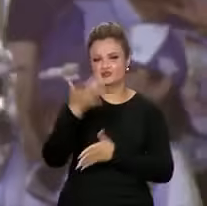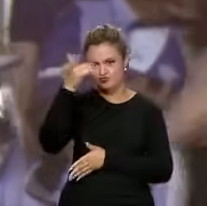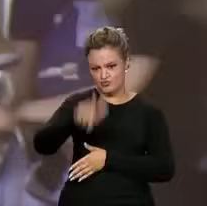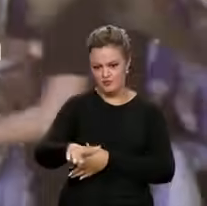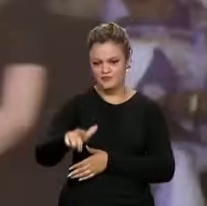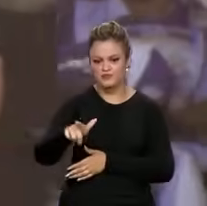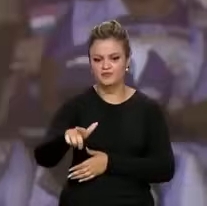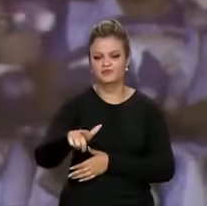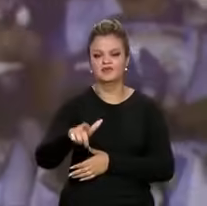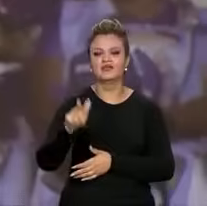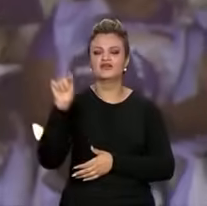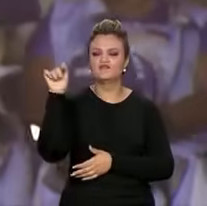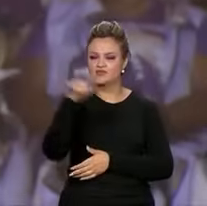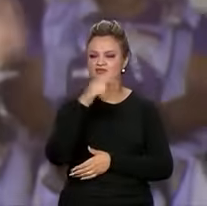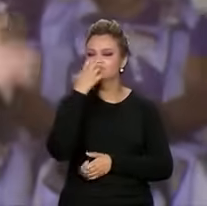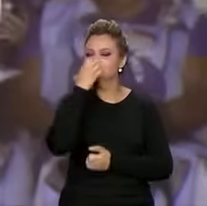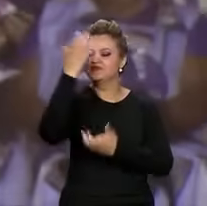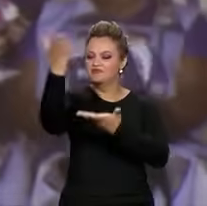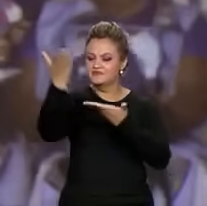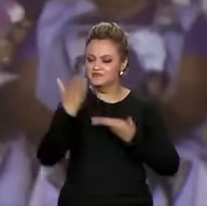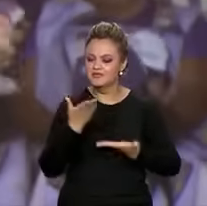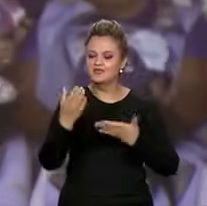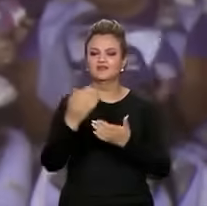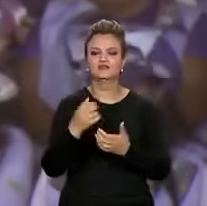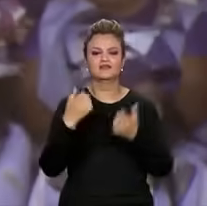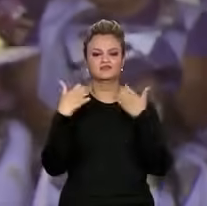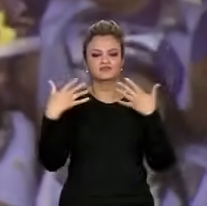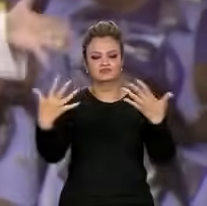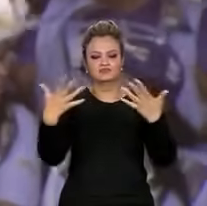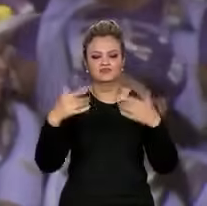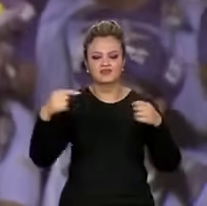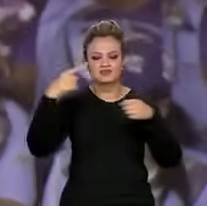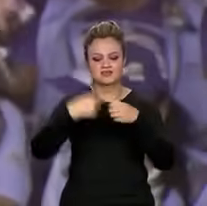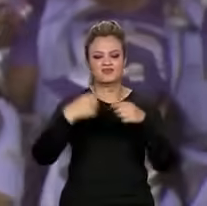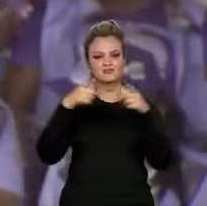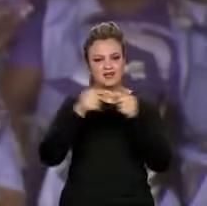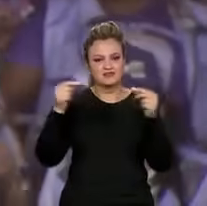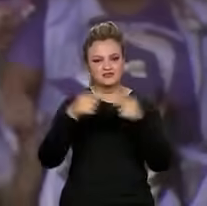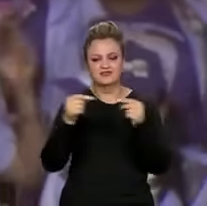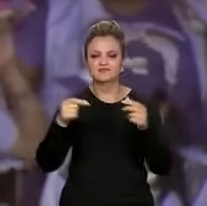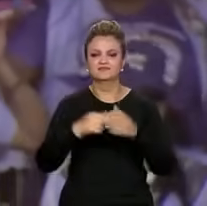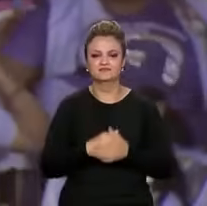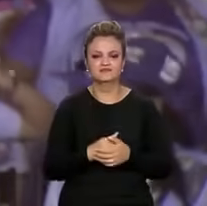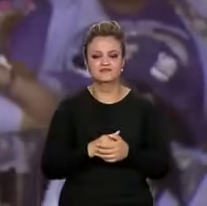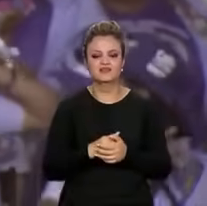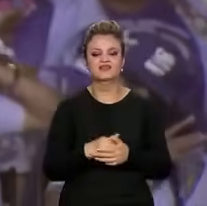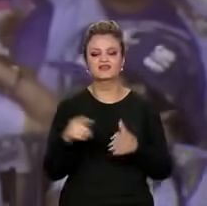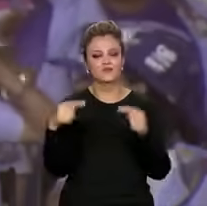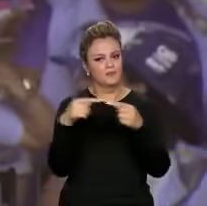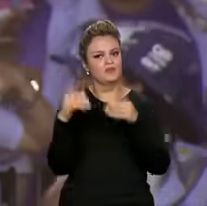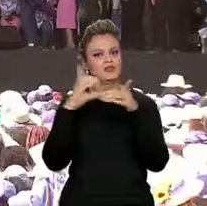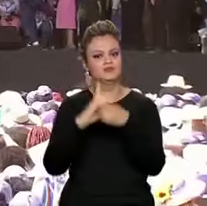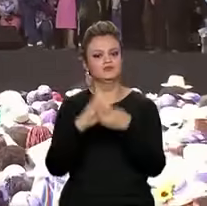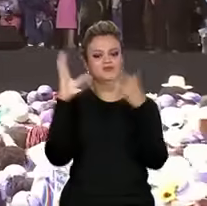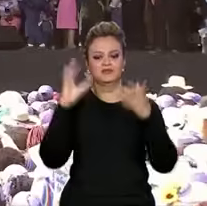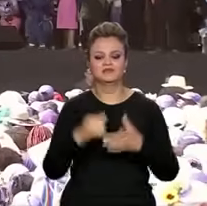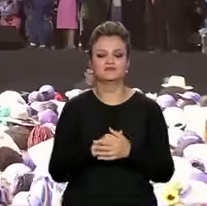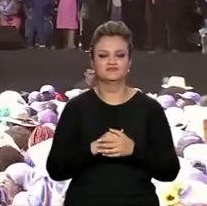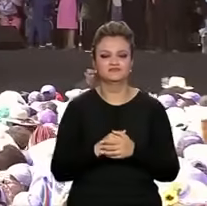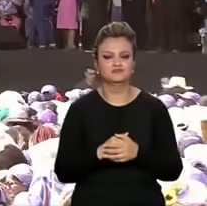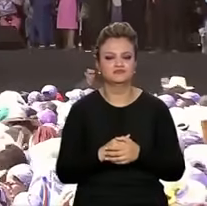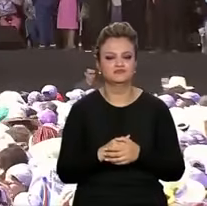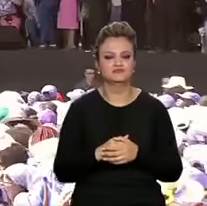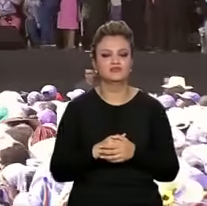dizer de novo sejam bem-vindas Margaridas a Brasília ao Brasil e a Democracia